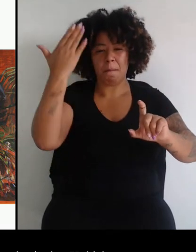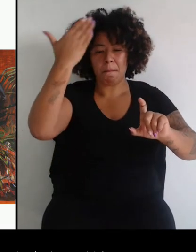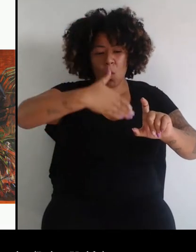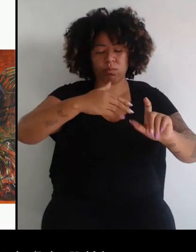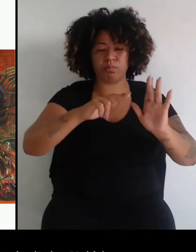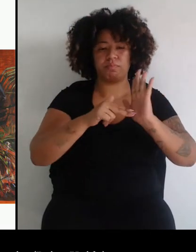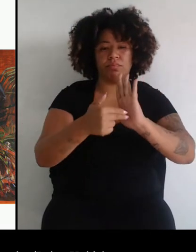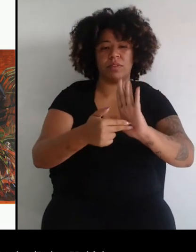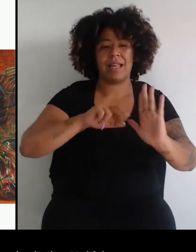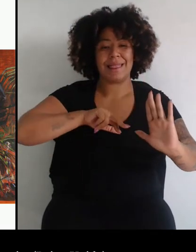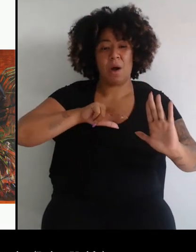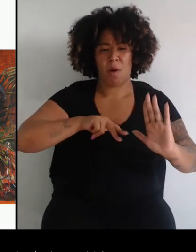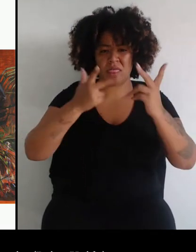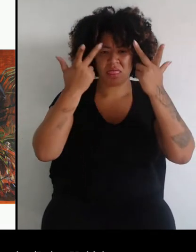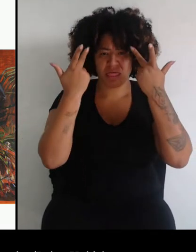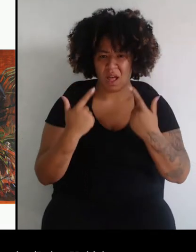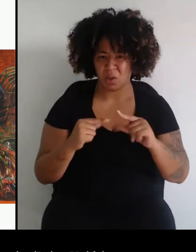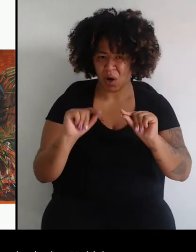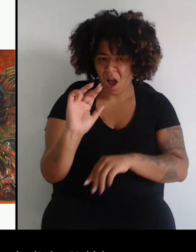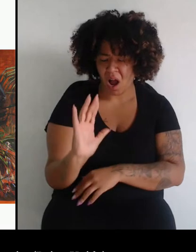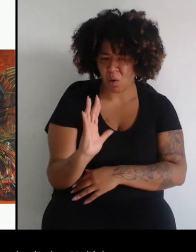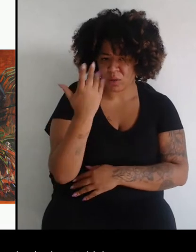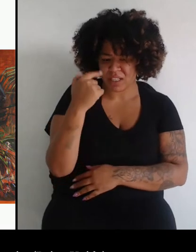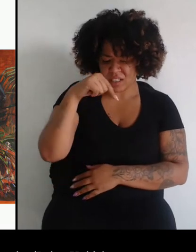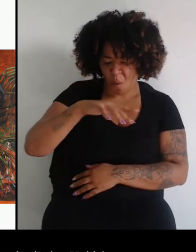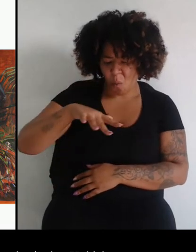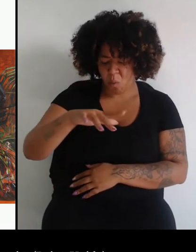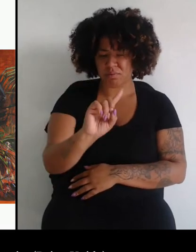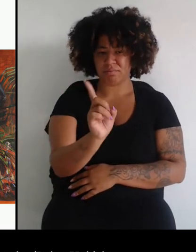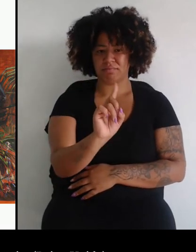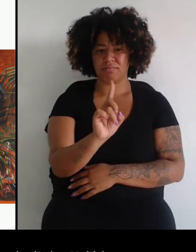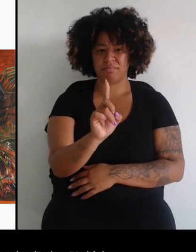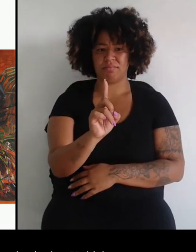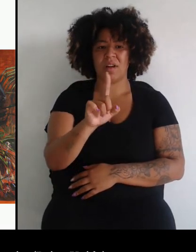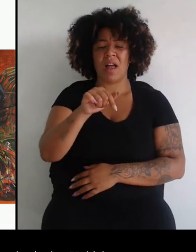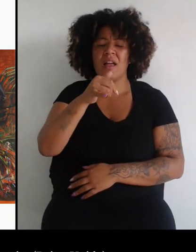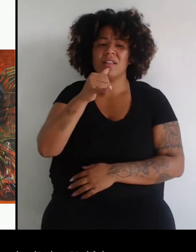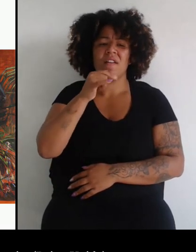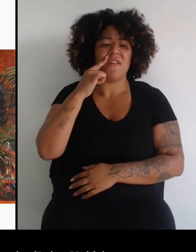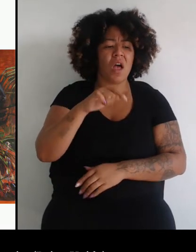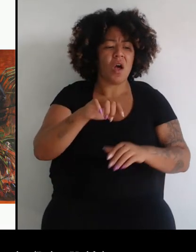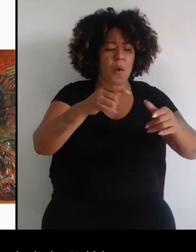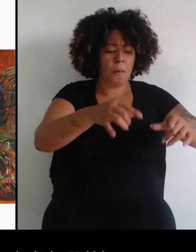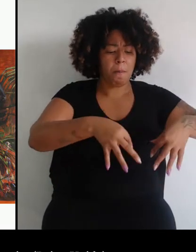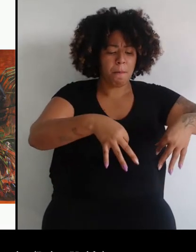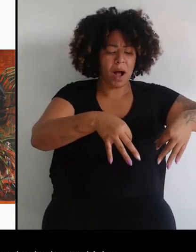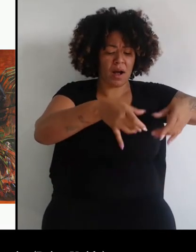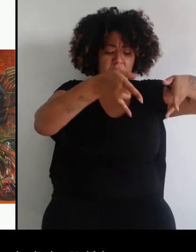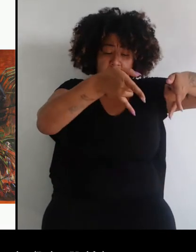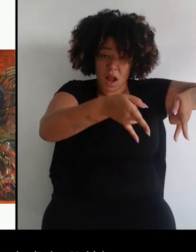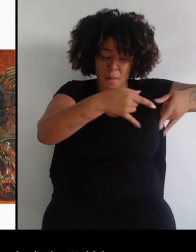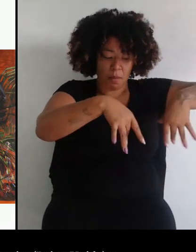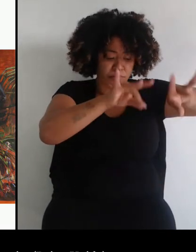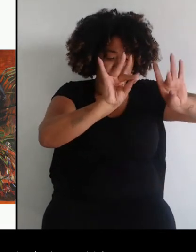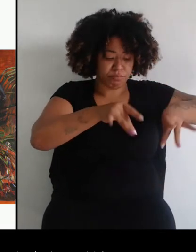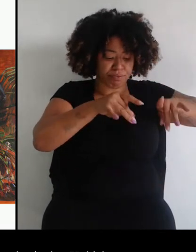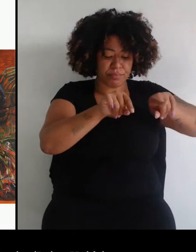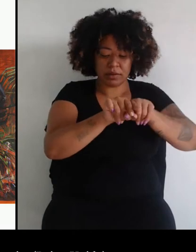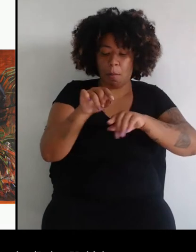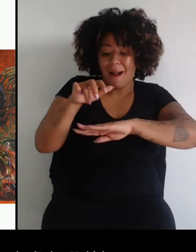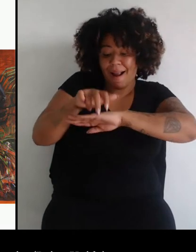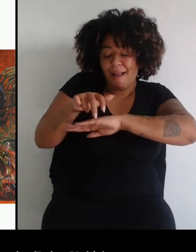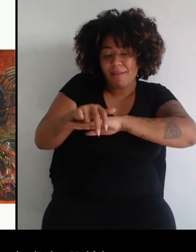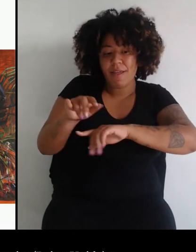naturais teriam acontecido aqui é uma cama desarrumada uma cadeira um par de sapatos Perto